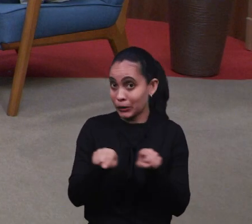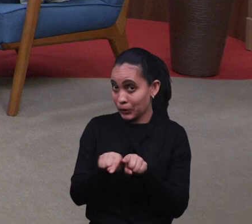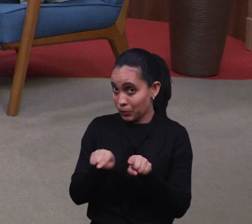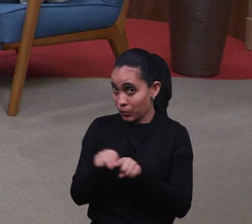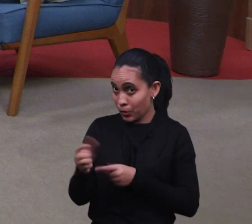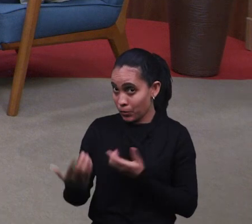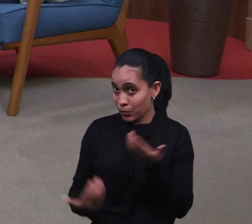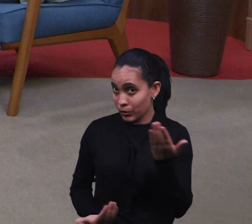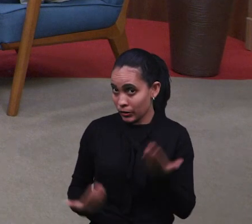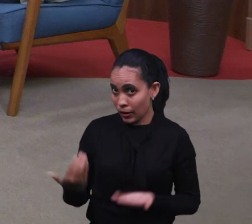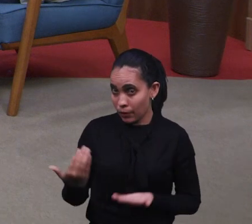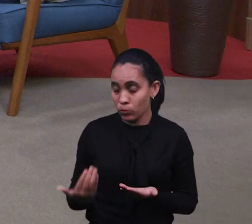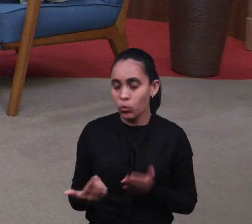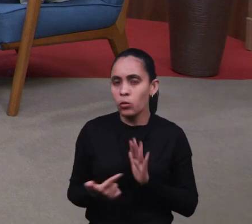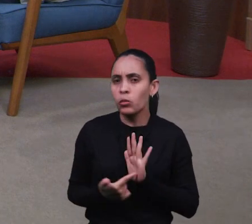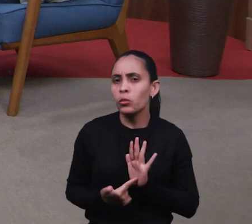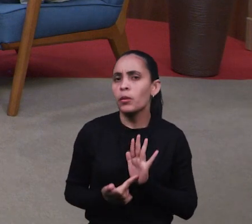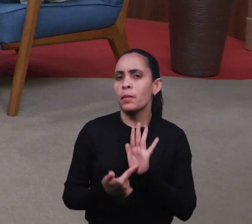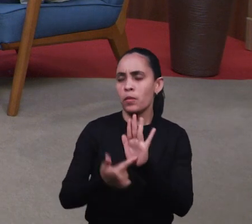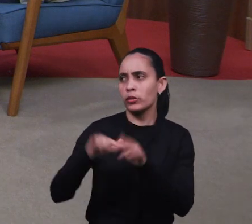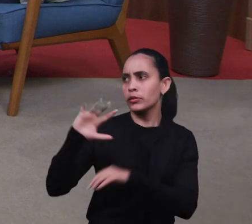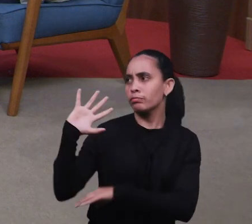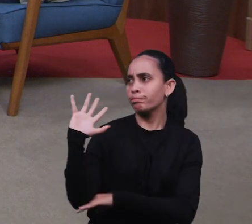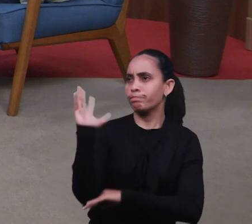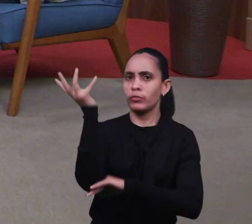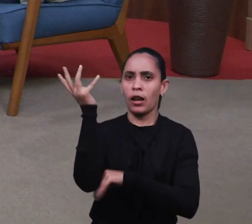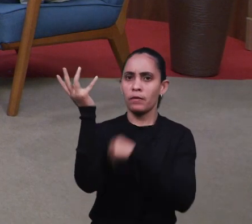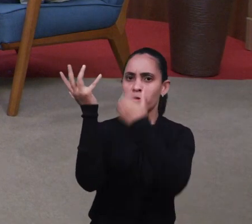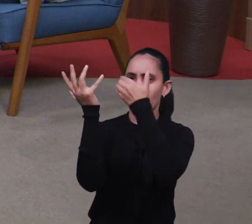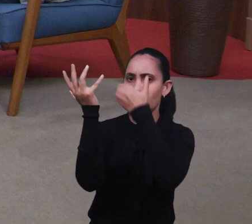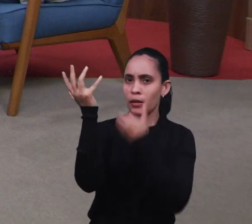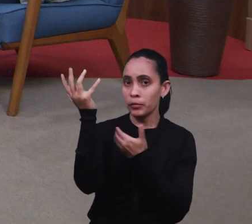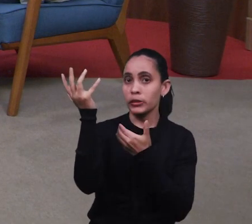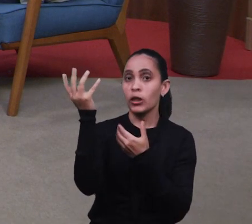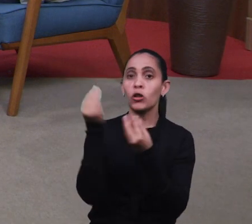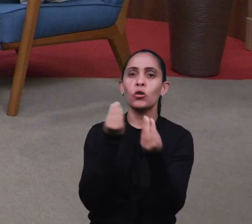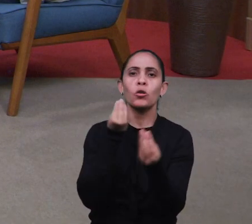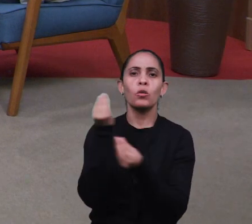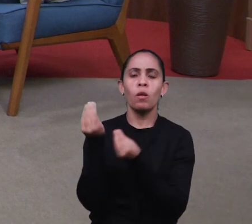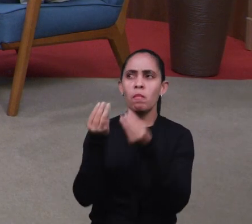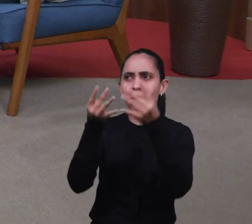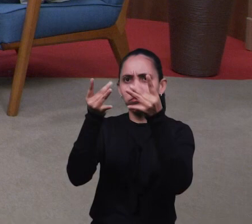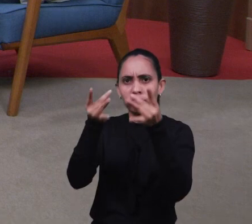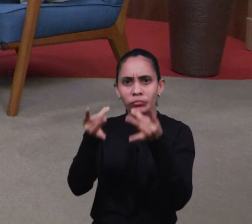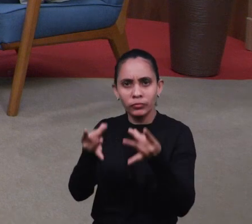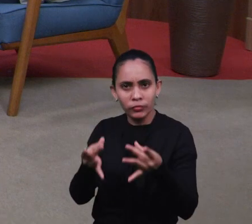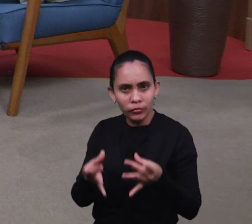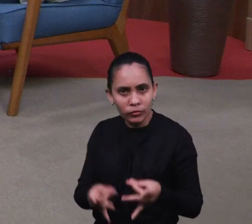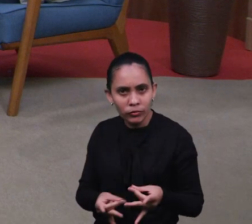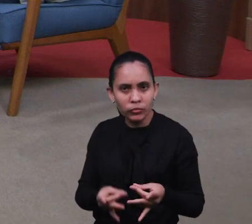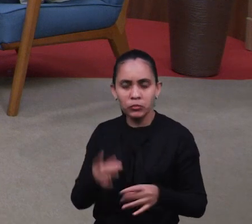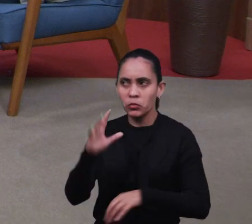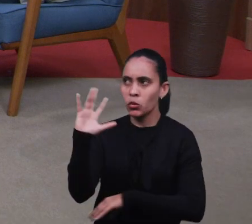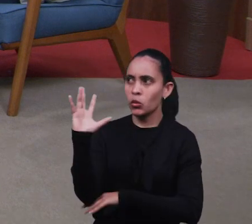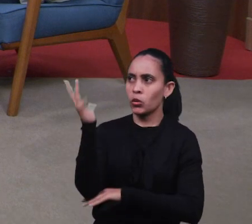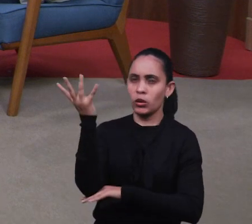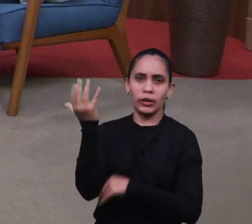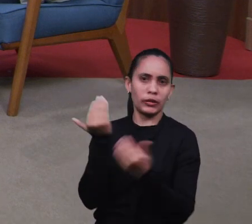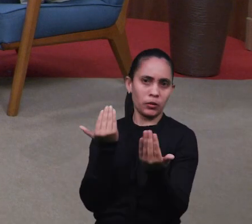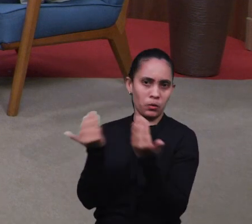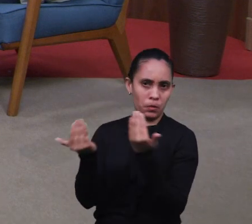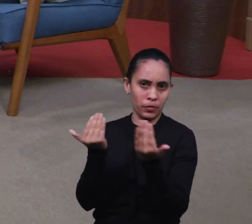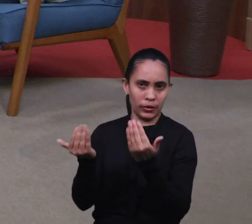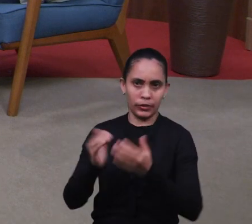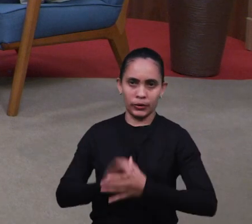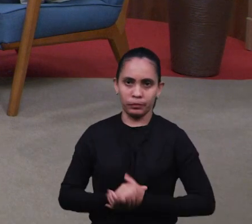figura profética da macieira e todo o desdobramento dessa figura no contexto do livro de Cantares.